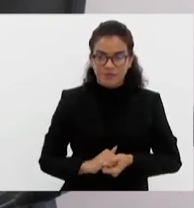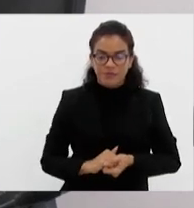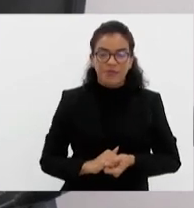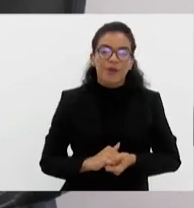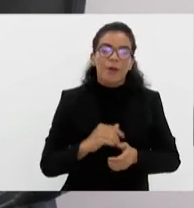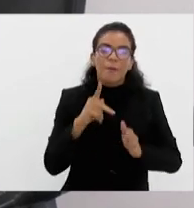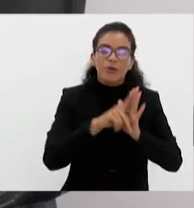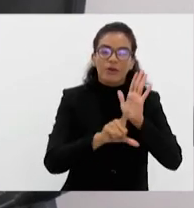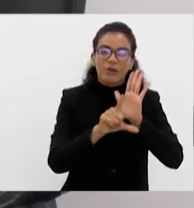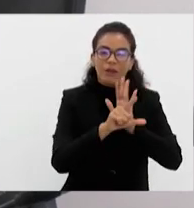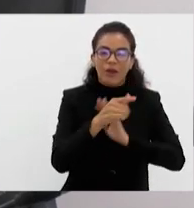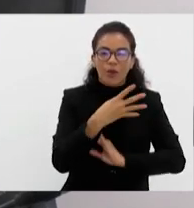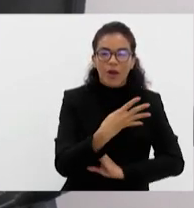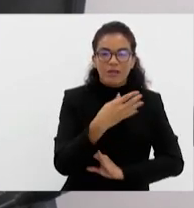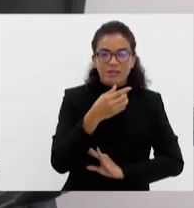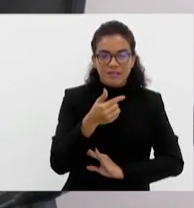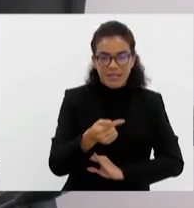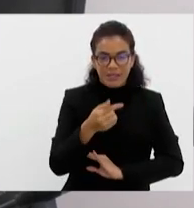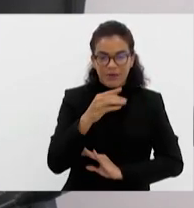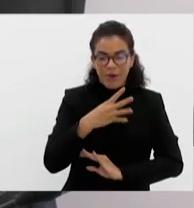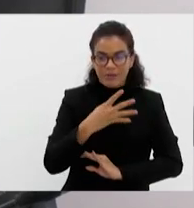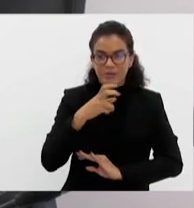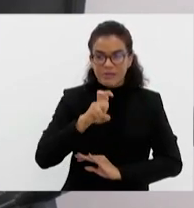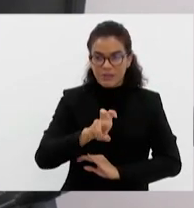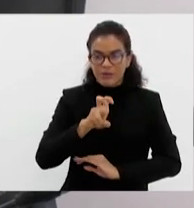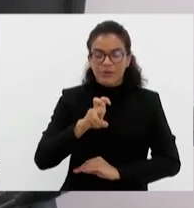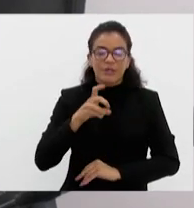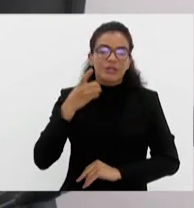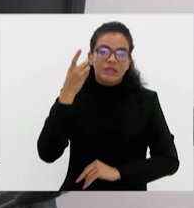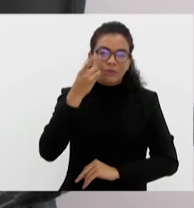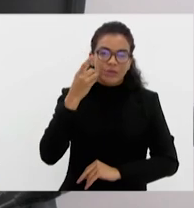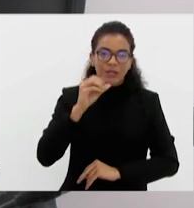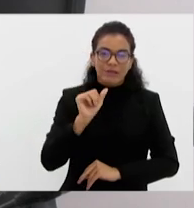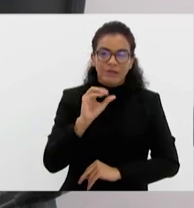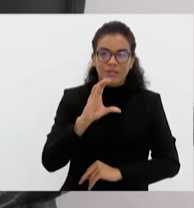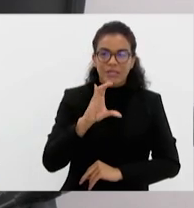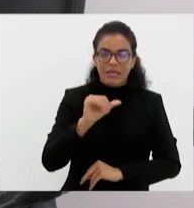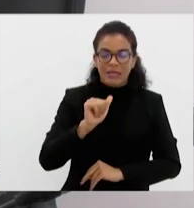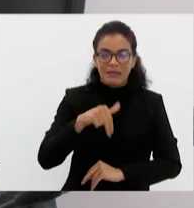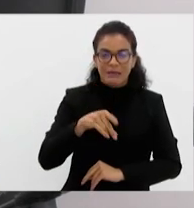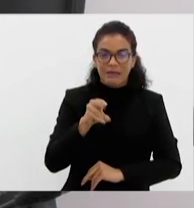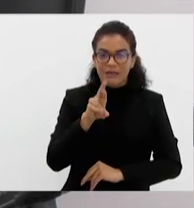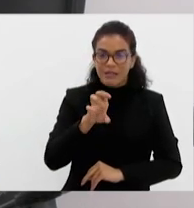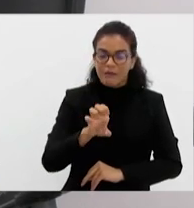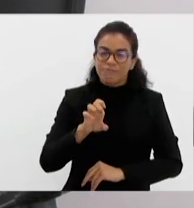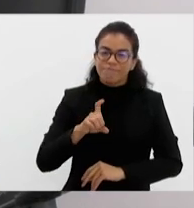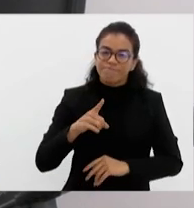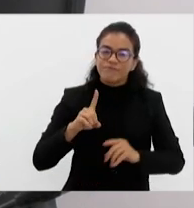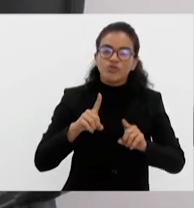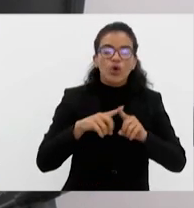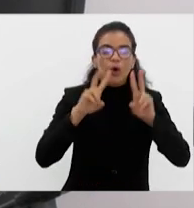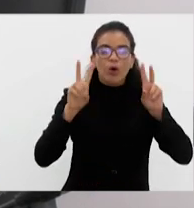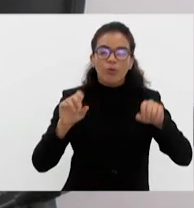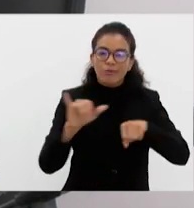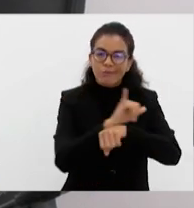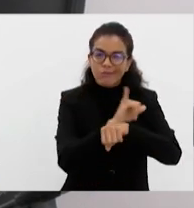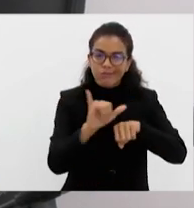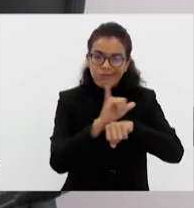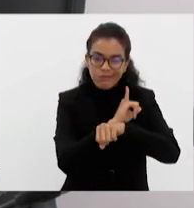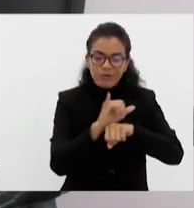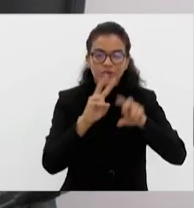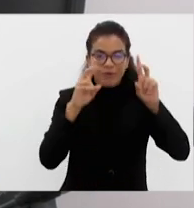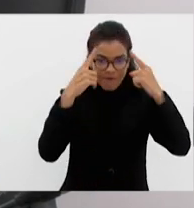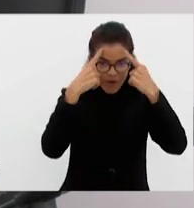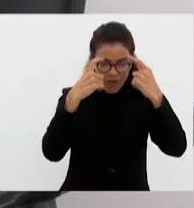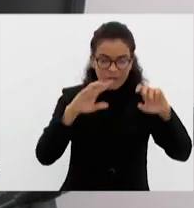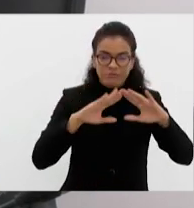Projeto de lei 745 de 23, de autoria do deputado Andrezinho Siciliano, que cria política de enfrentamento à violência escolar no âmbito do Estado do Rio de